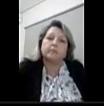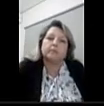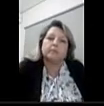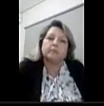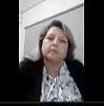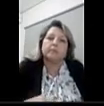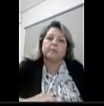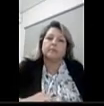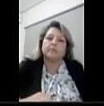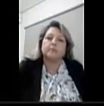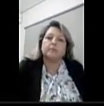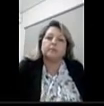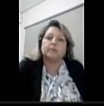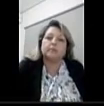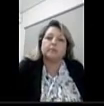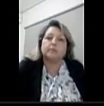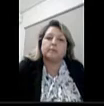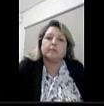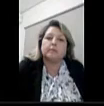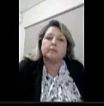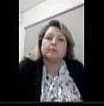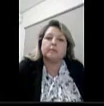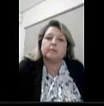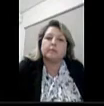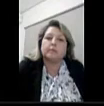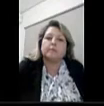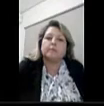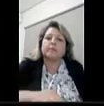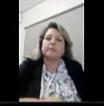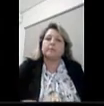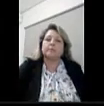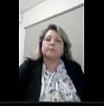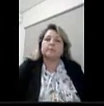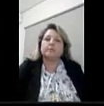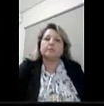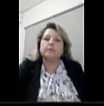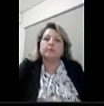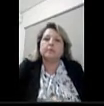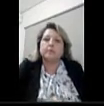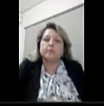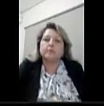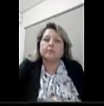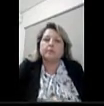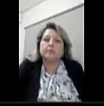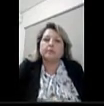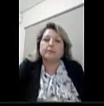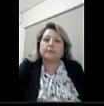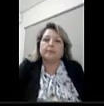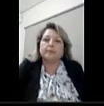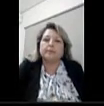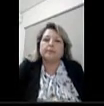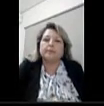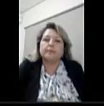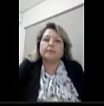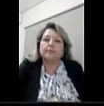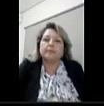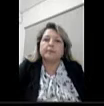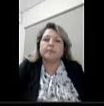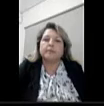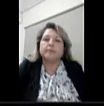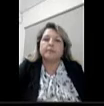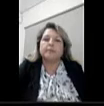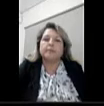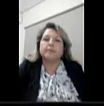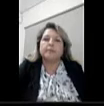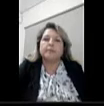colocou, de dar consequências lógicas e coerentes, por exemplo, pensando numa criança que tem dislexia, que